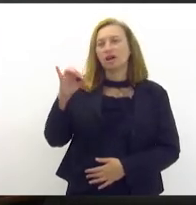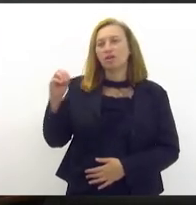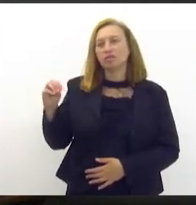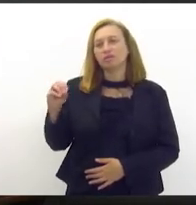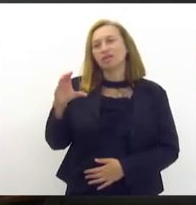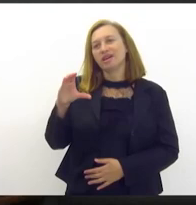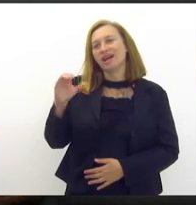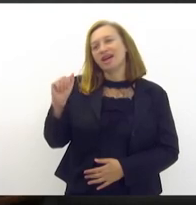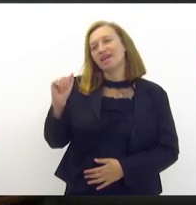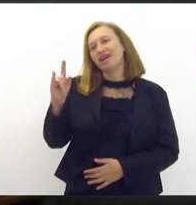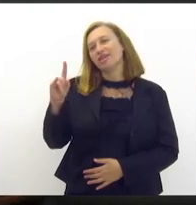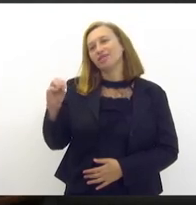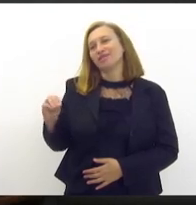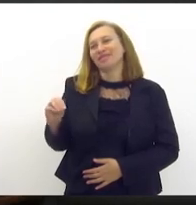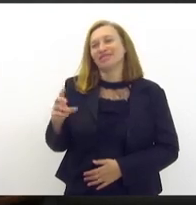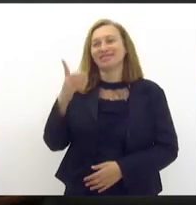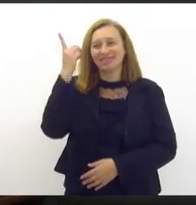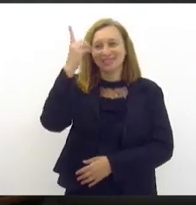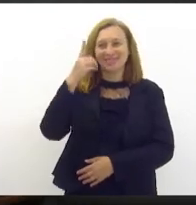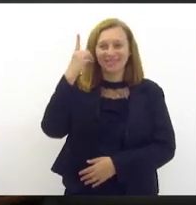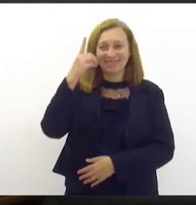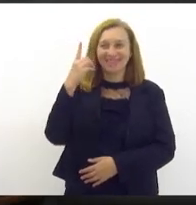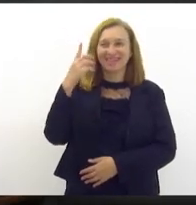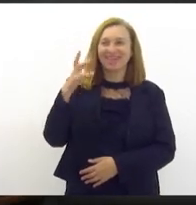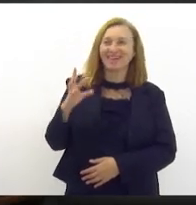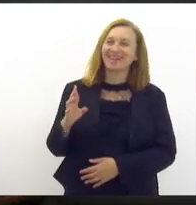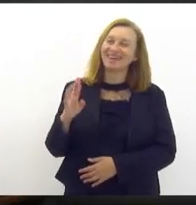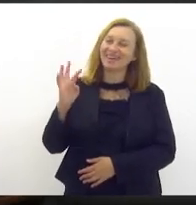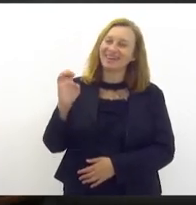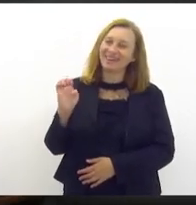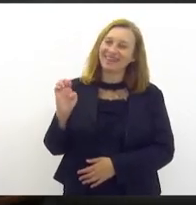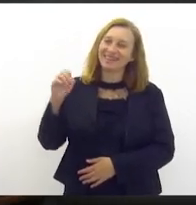Deputado Renato Miranda.